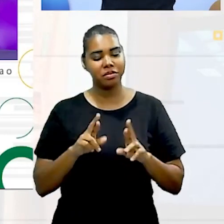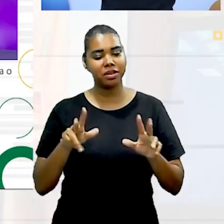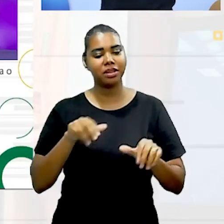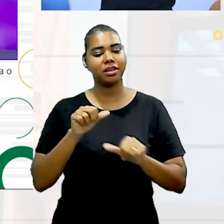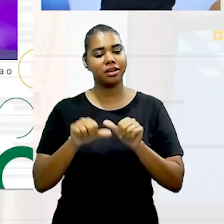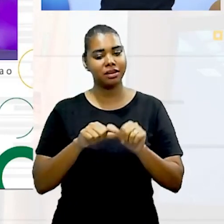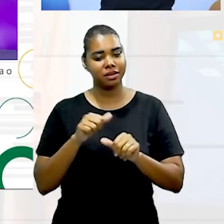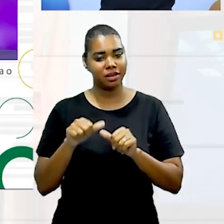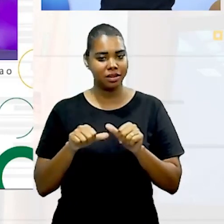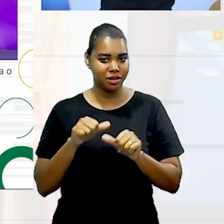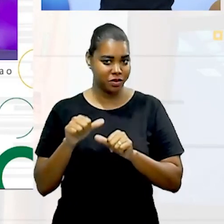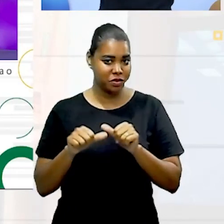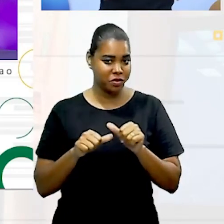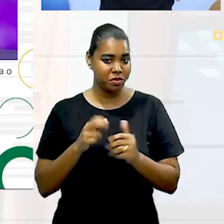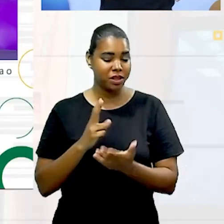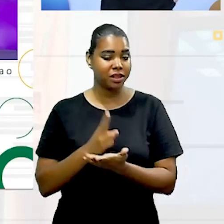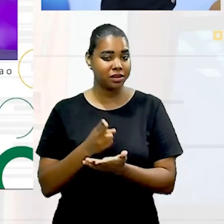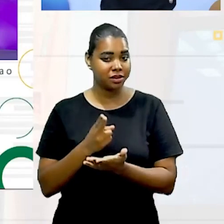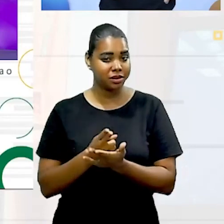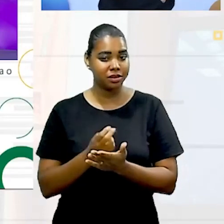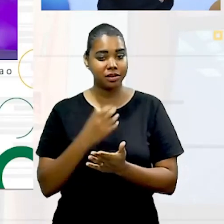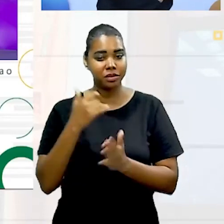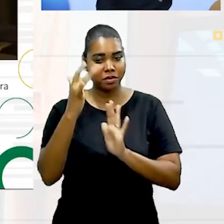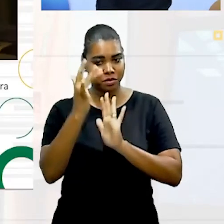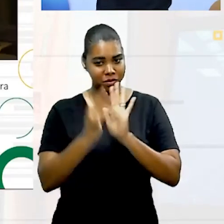transformação. Isso é o que geralmente o bom roteiro faz.